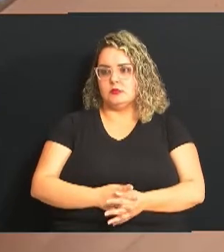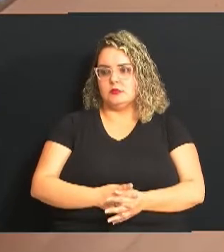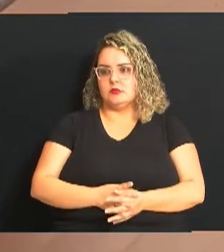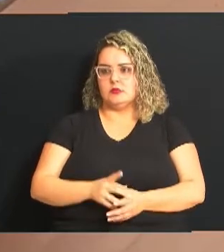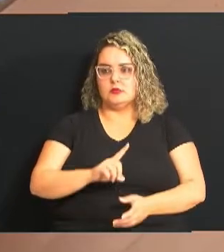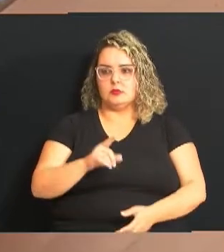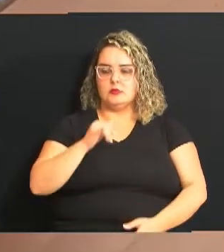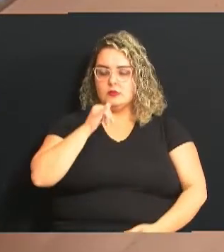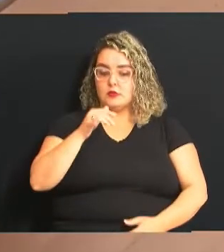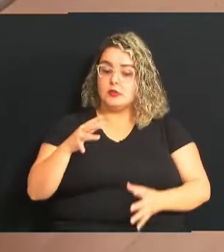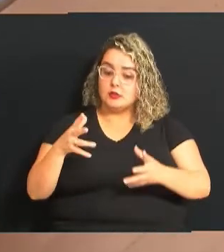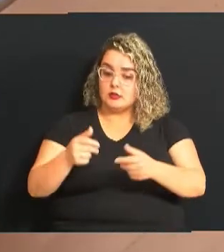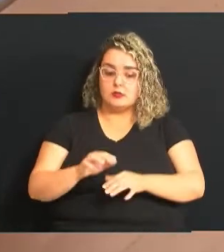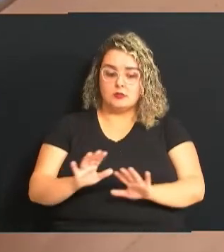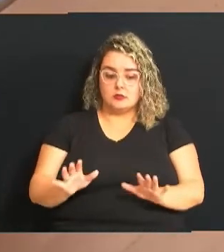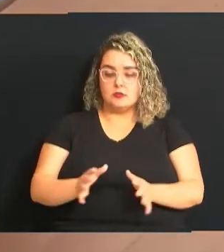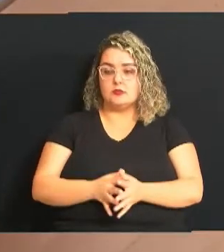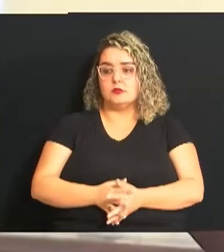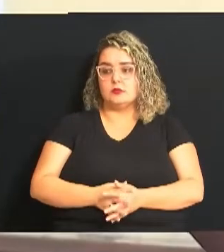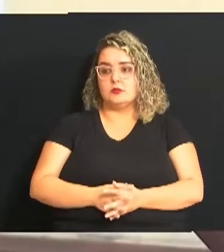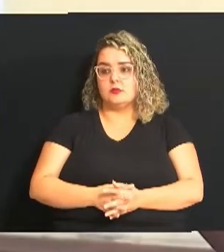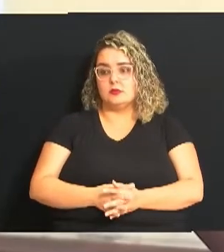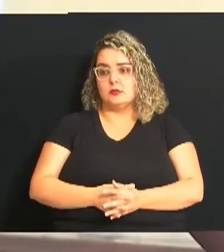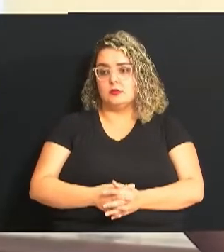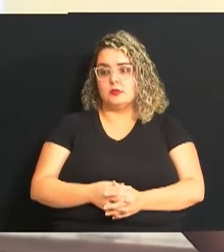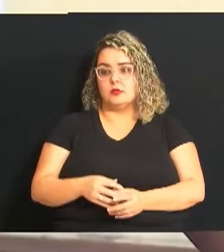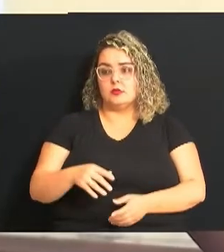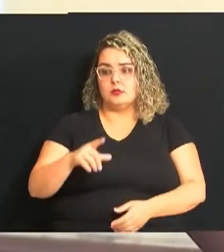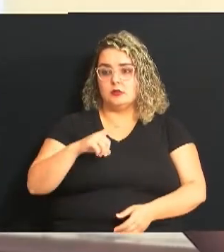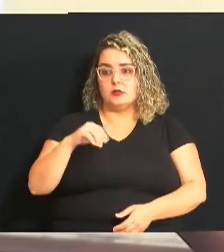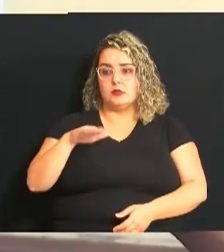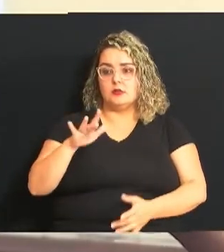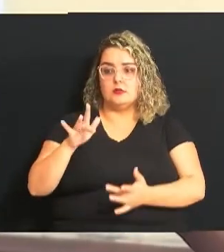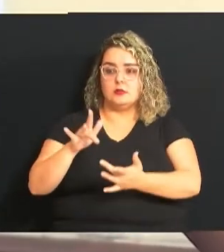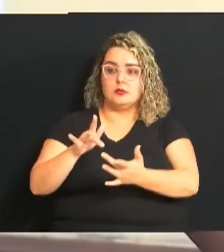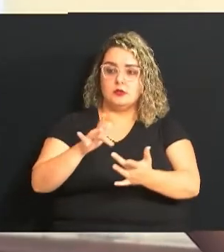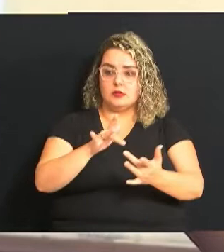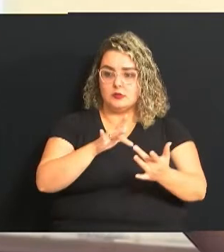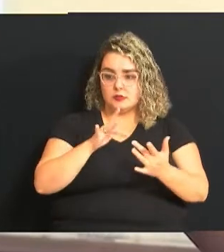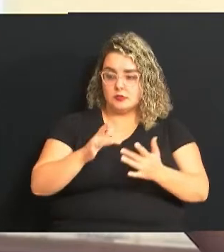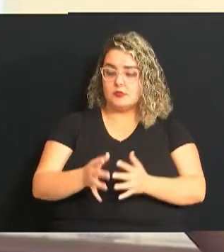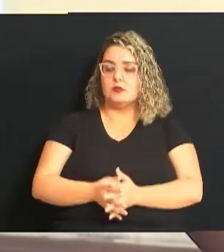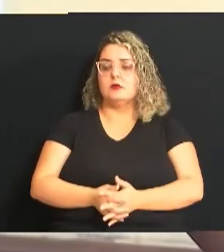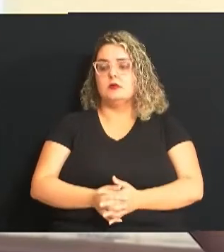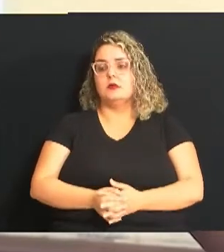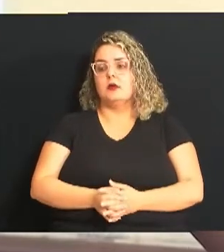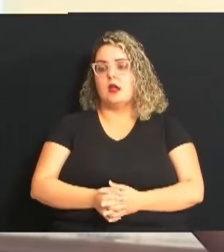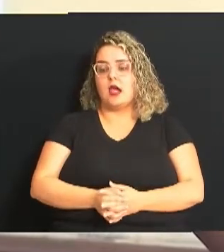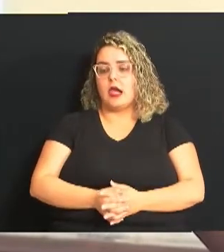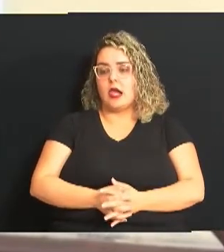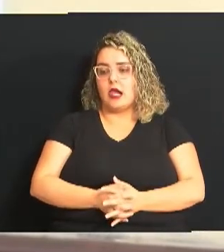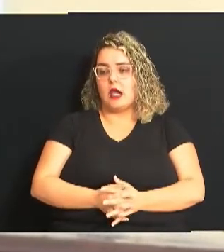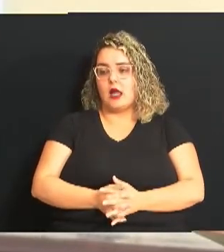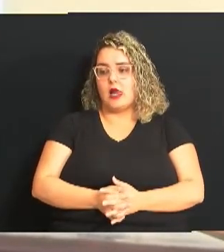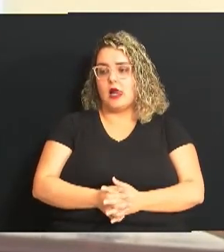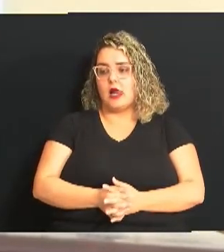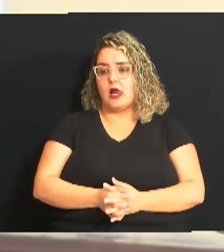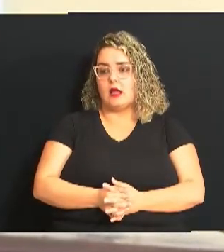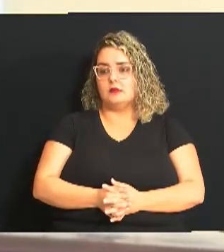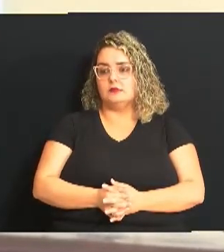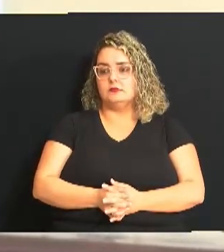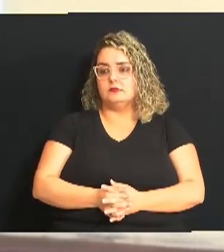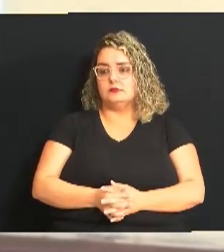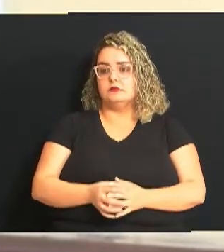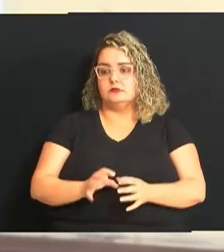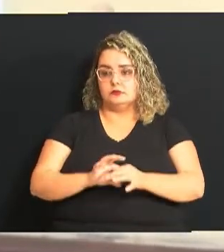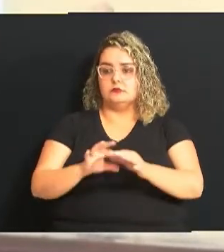todos, porque é os que mais a gente acaba tendo um pouco mais de contato. Sim. Porque... Mas ele está...